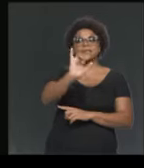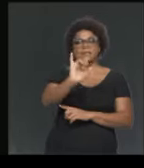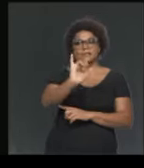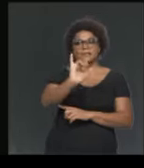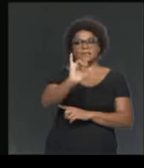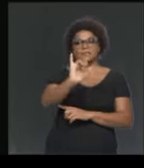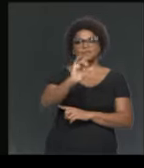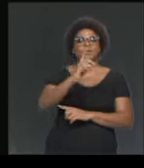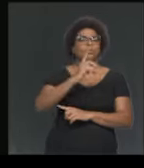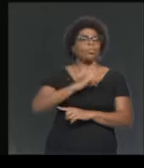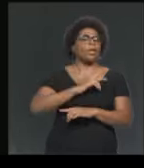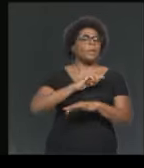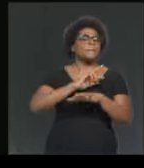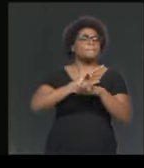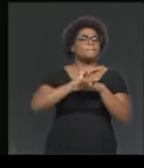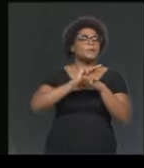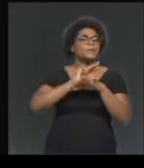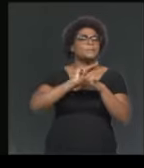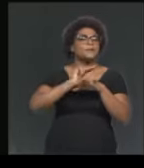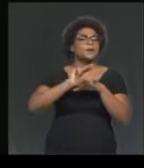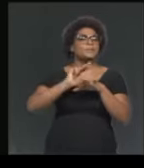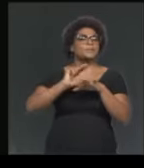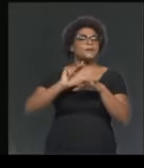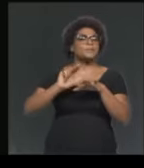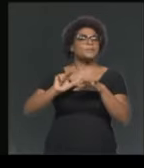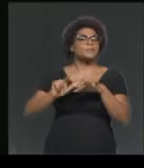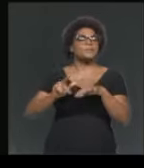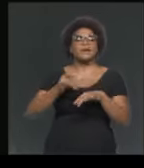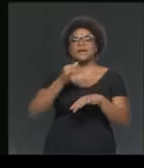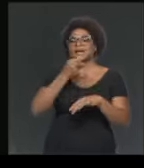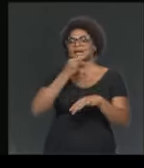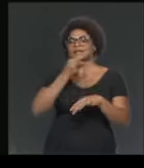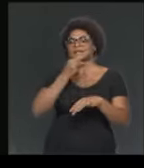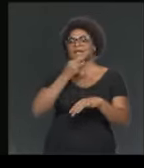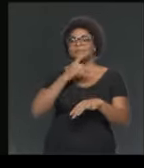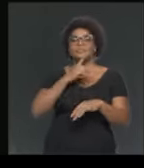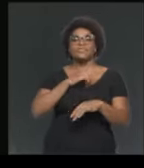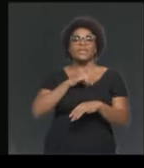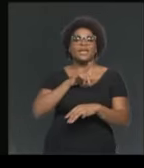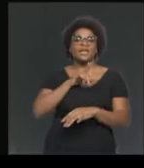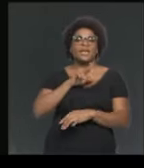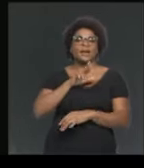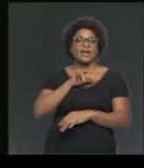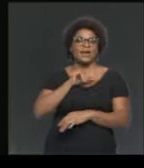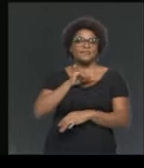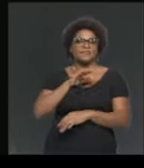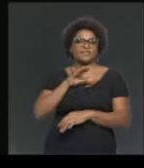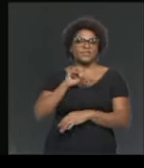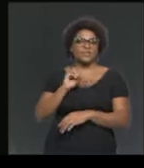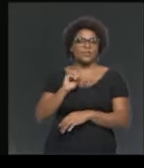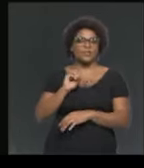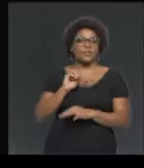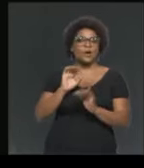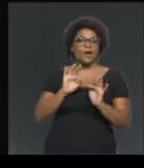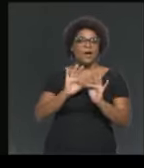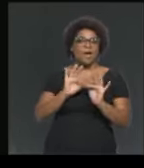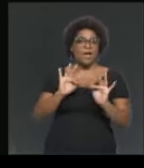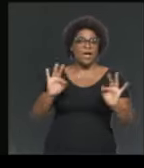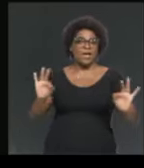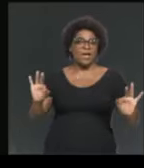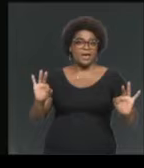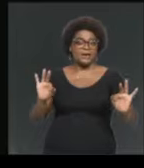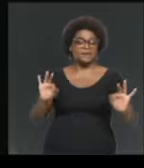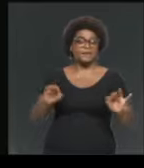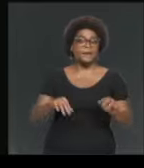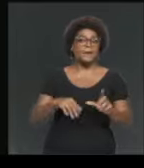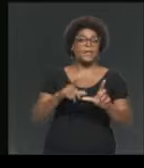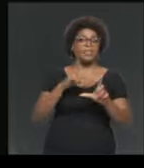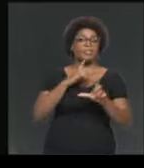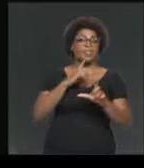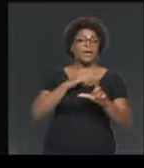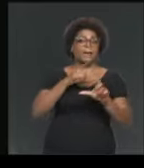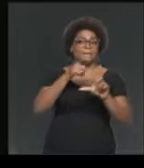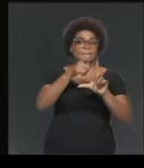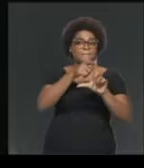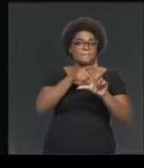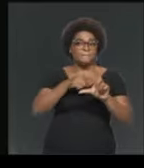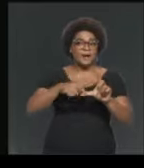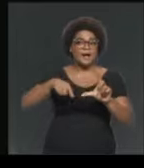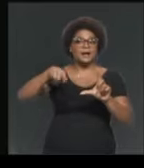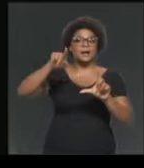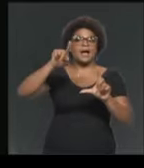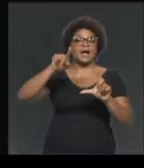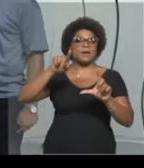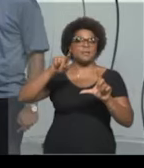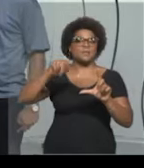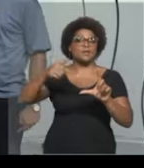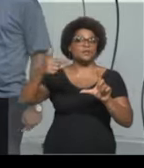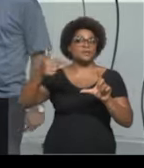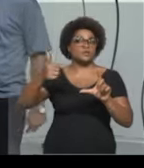né, vários exemplos, né? Vamos ver gráfico da reta, que é do primeiro grau, gráfico da parábola, que é do segundo grau. Esse exemplo aqui é o